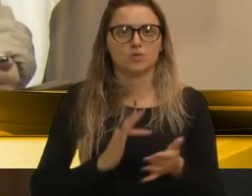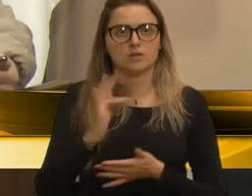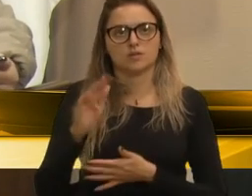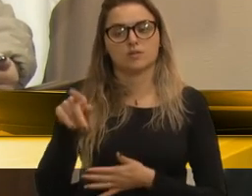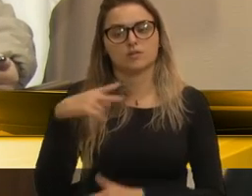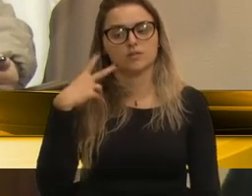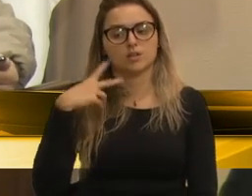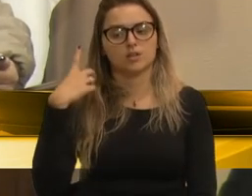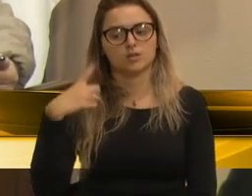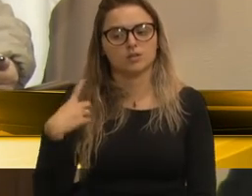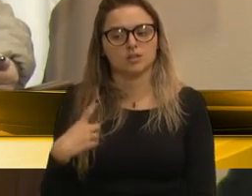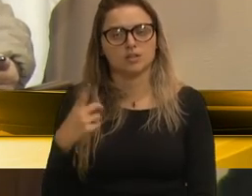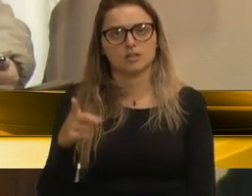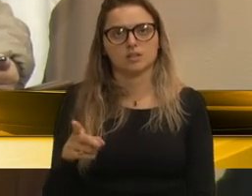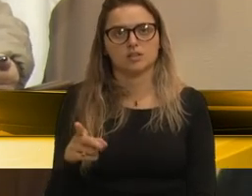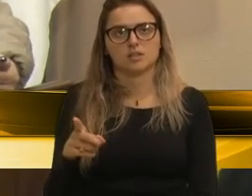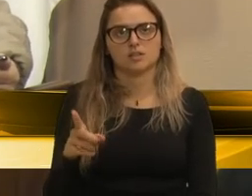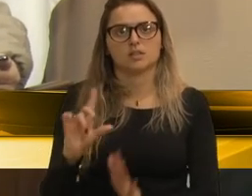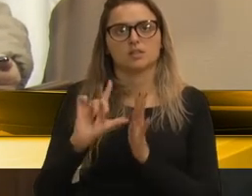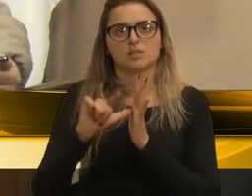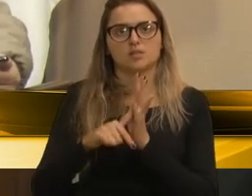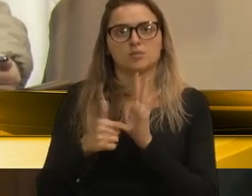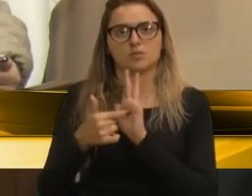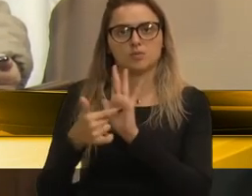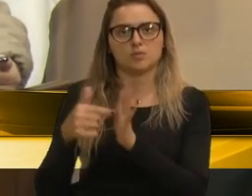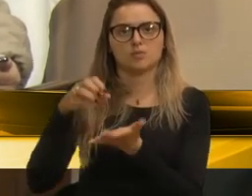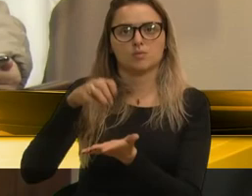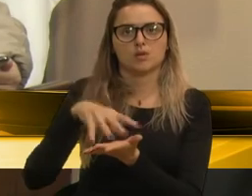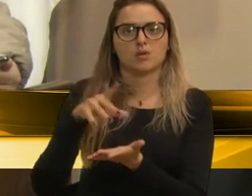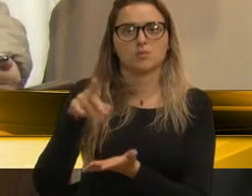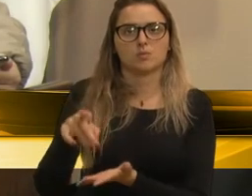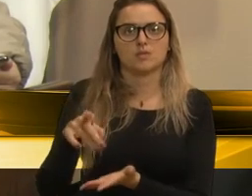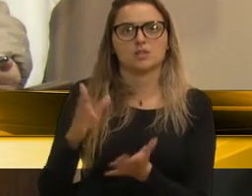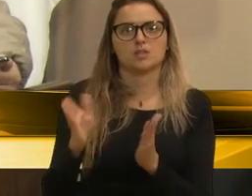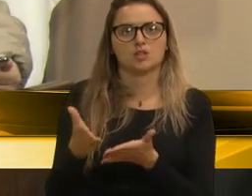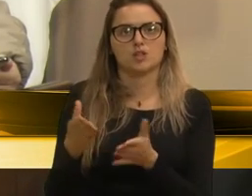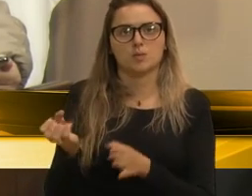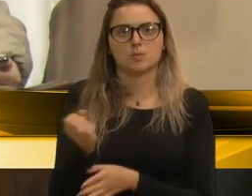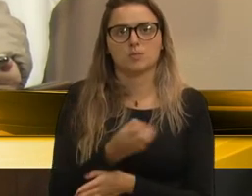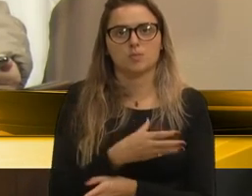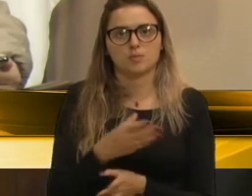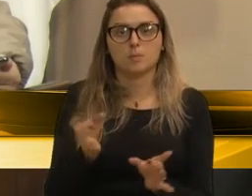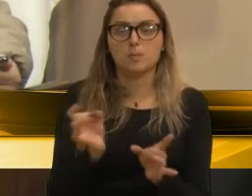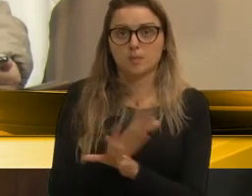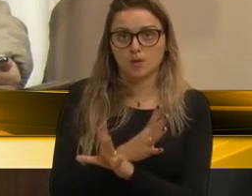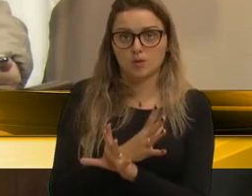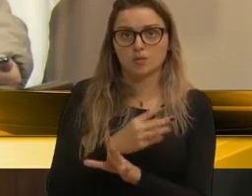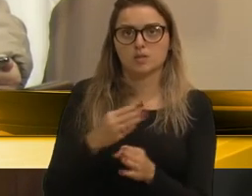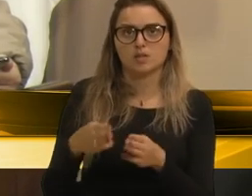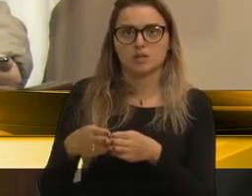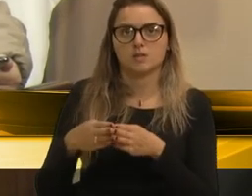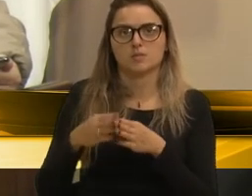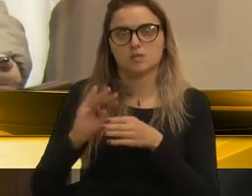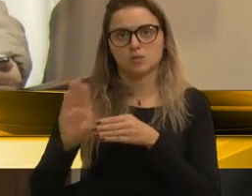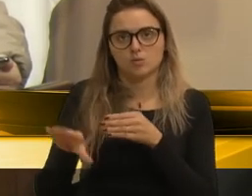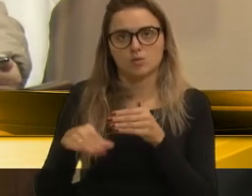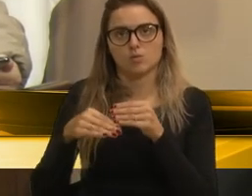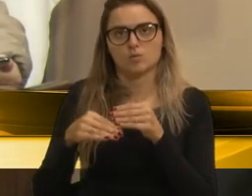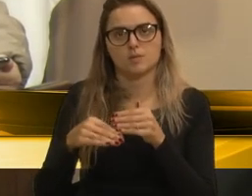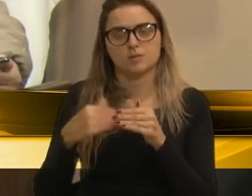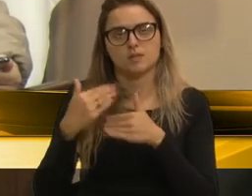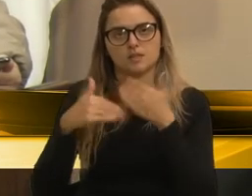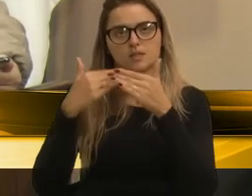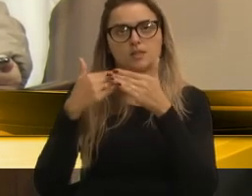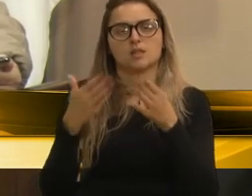Denise, eu vou mostrar uma cópia para a senhora, está pronta a moção, se a senhora também já tem algo esboçada, nós podemos ampliar ela,